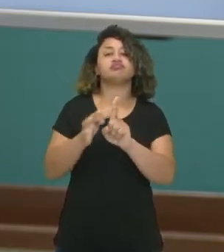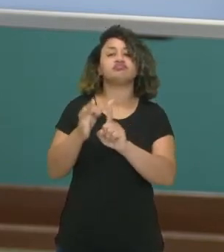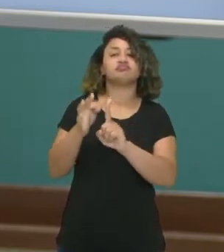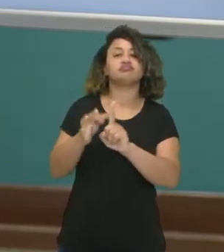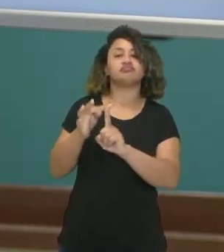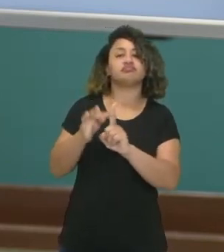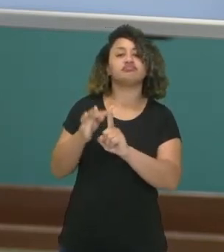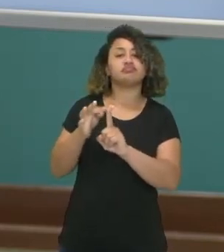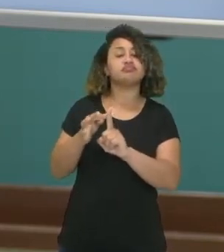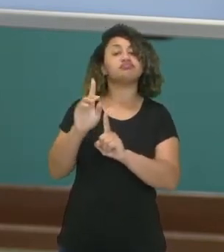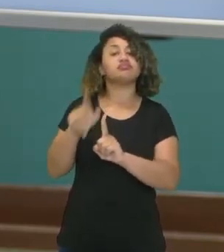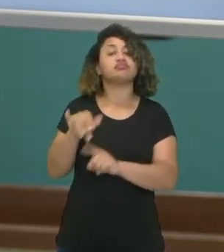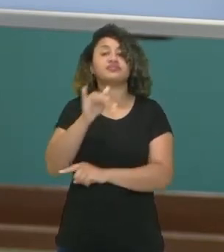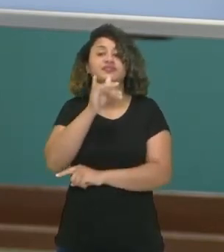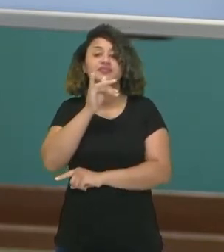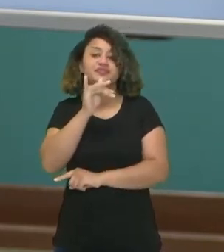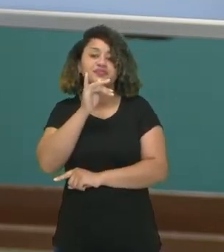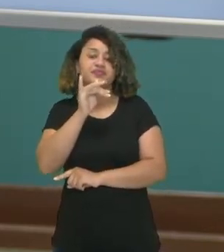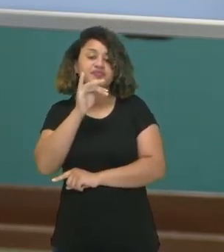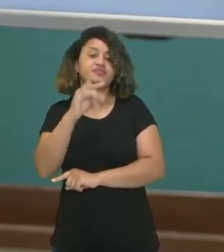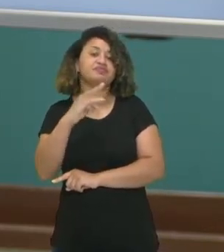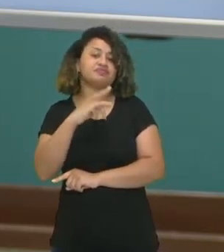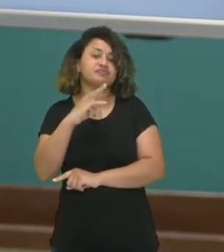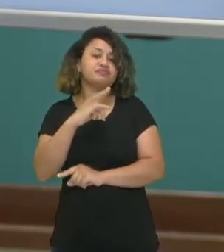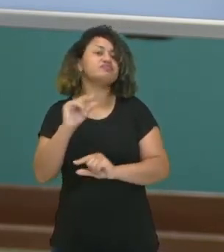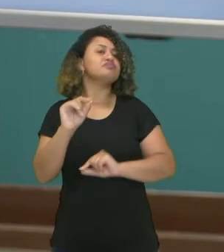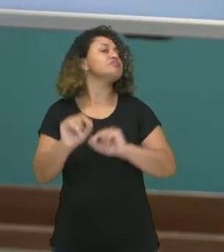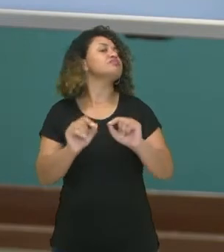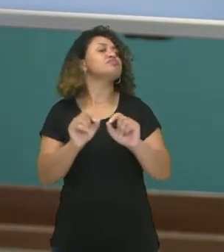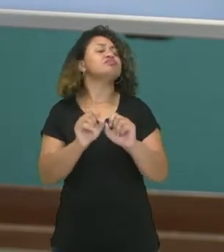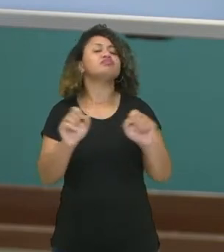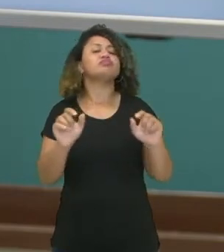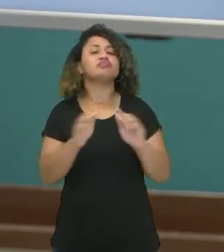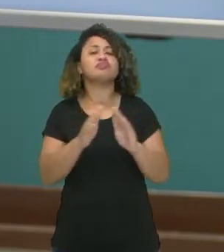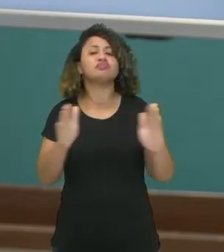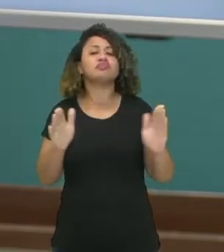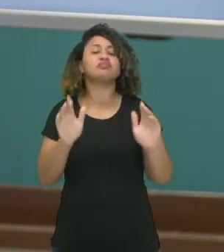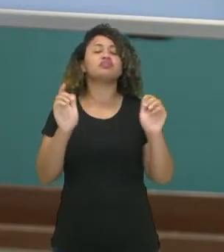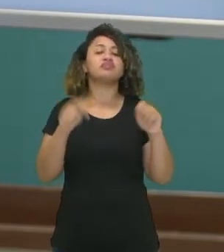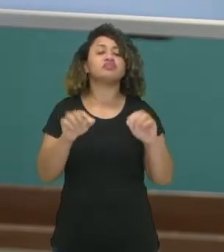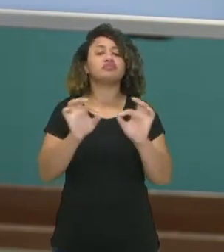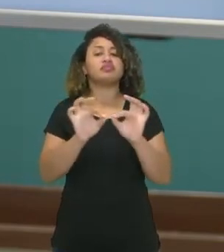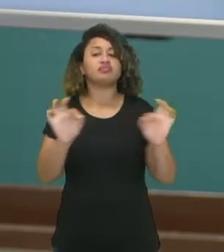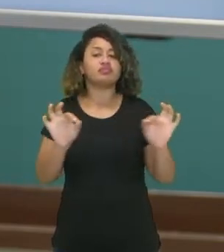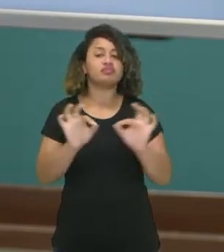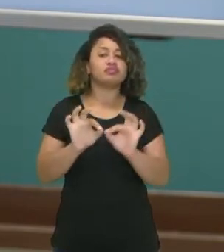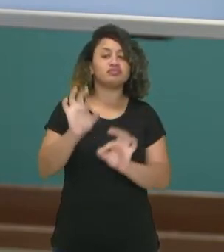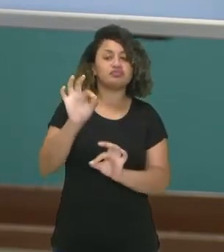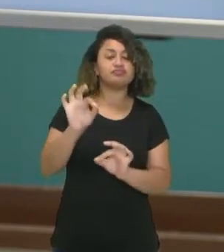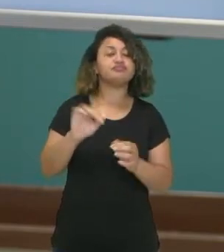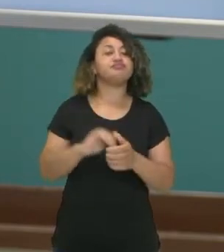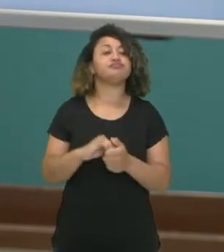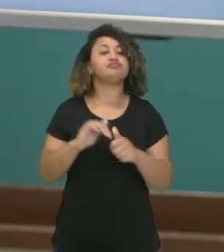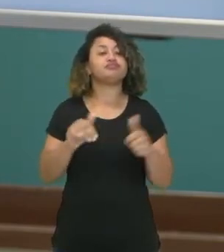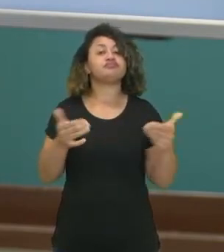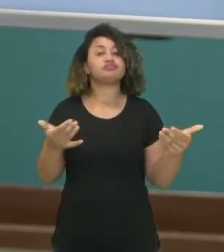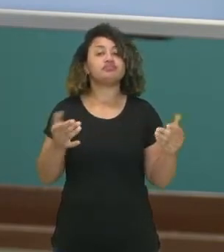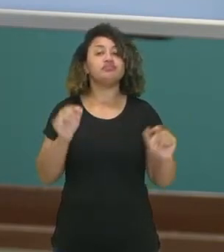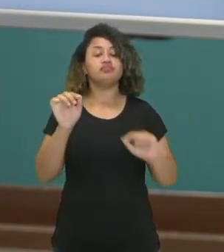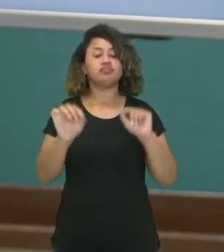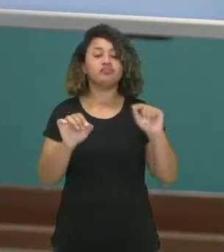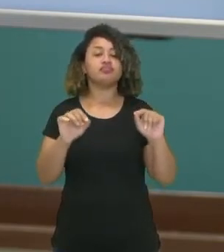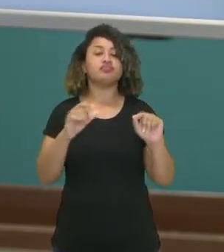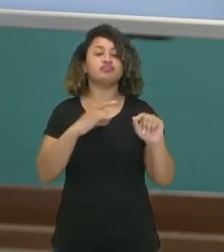temperatura são exemplos de grandezas que podem ser medidas. Então, a razão